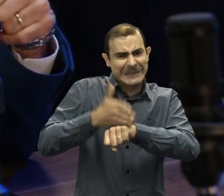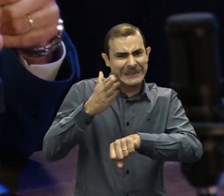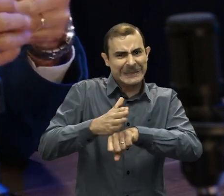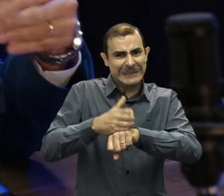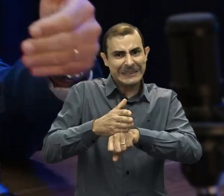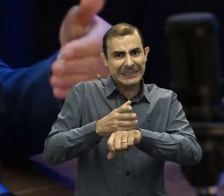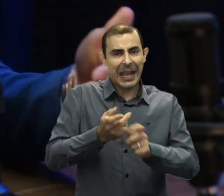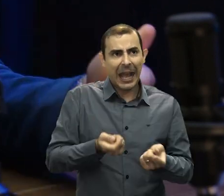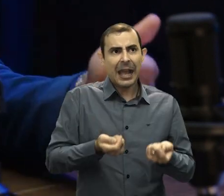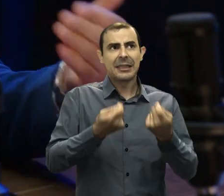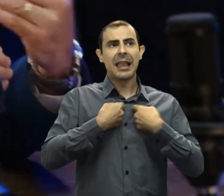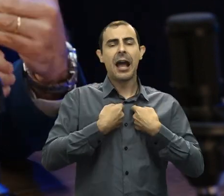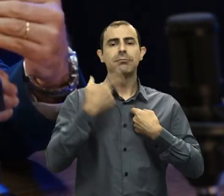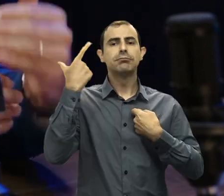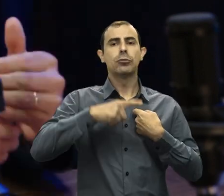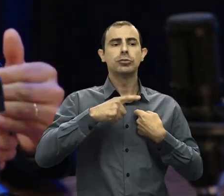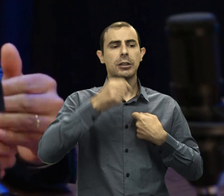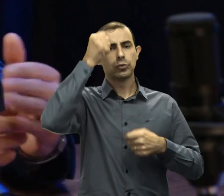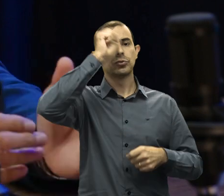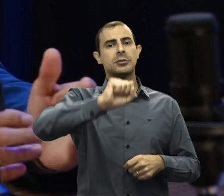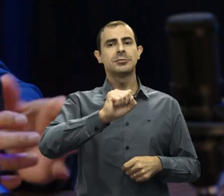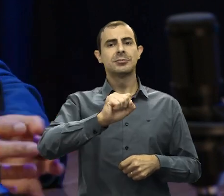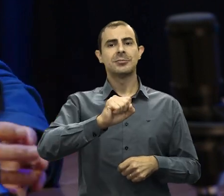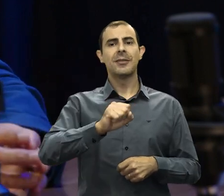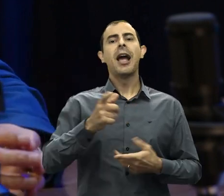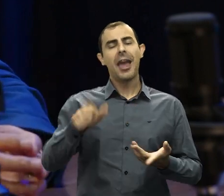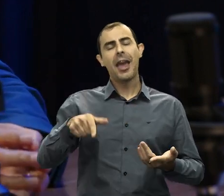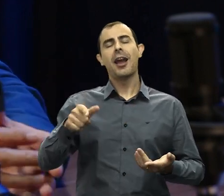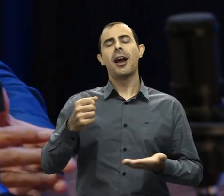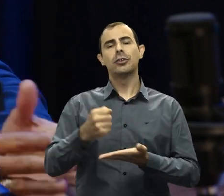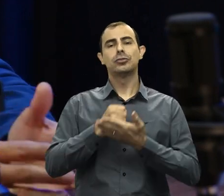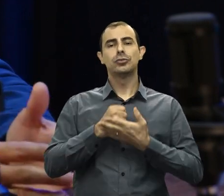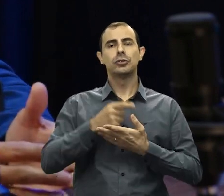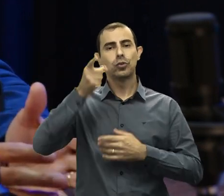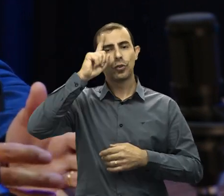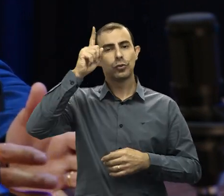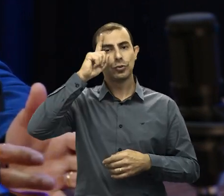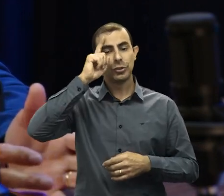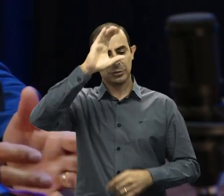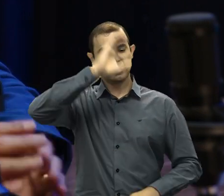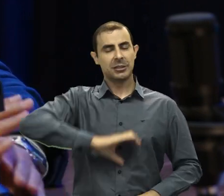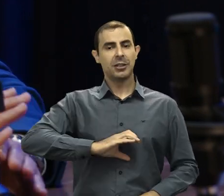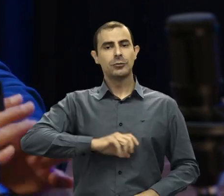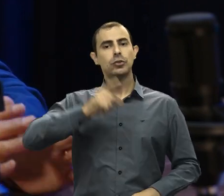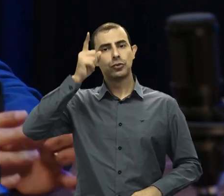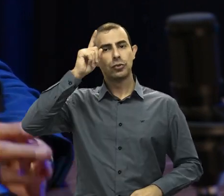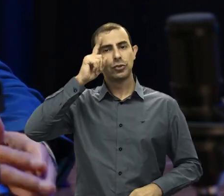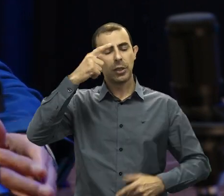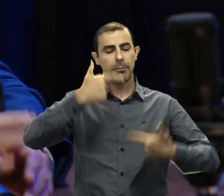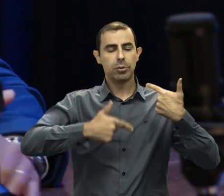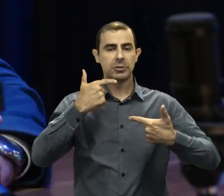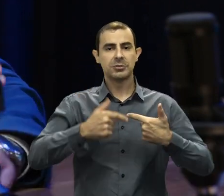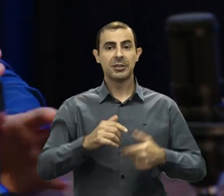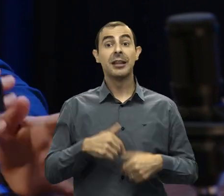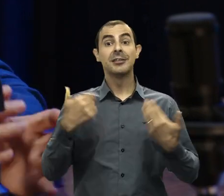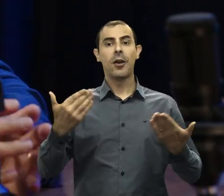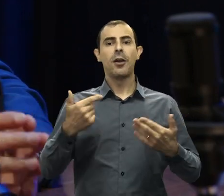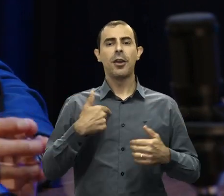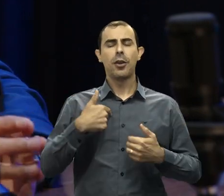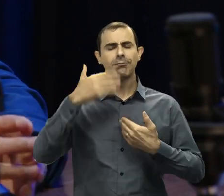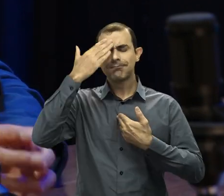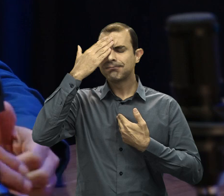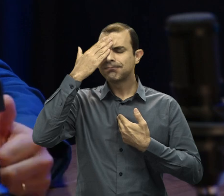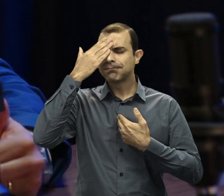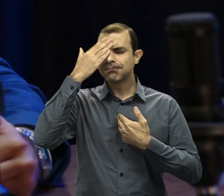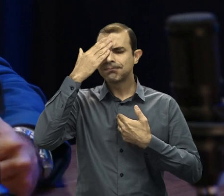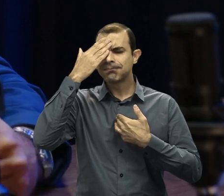Então, isso tudo me ajuda no meu dia a dia, não só na política, mas também no meu dia a dia enquanto cidadão. Então, eu sou muito